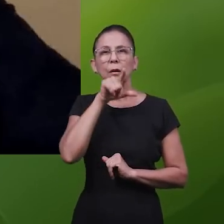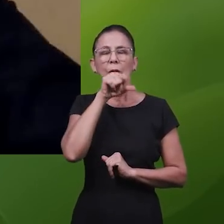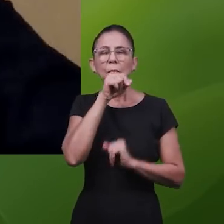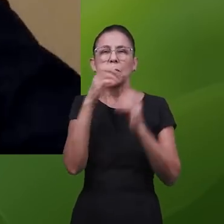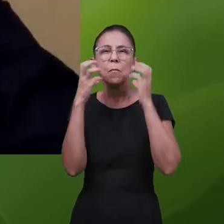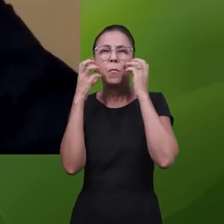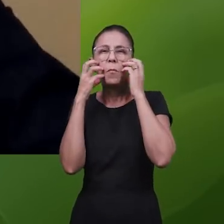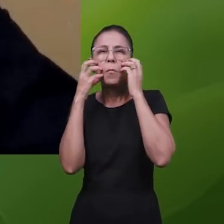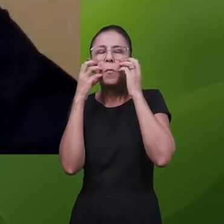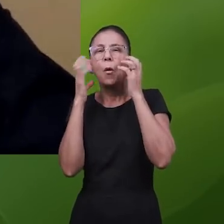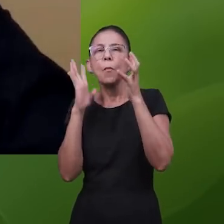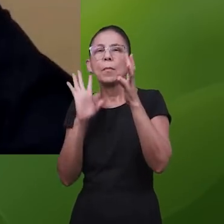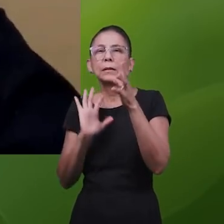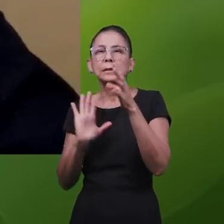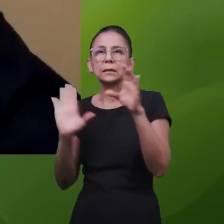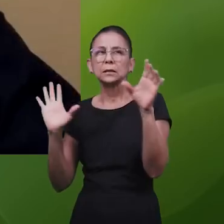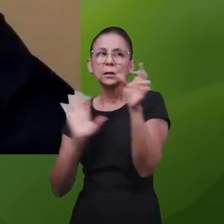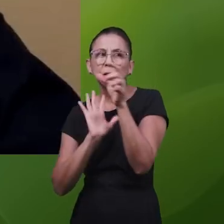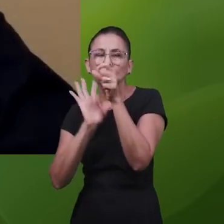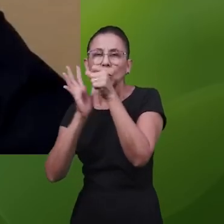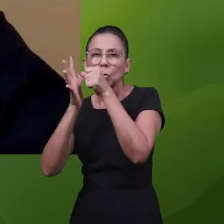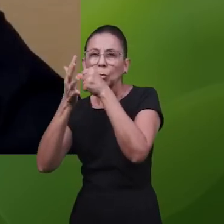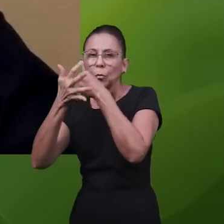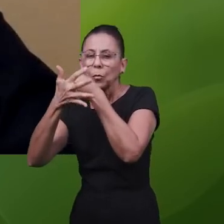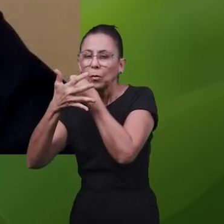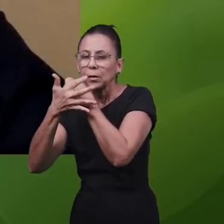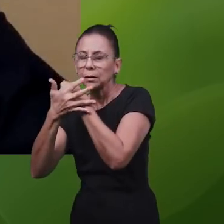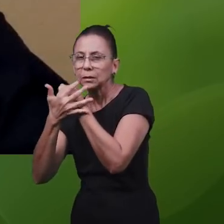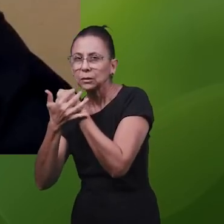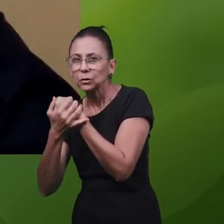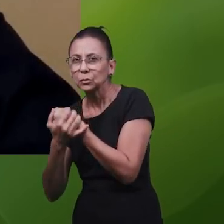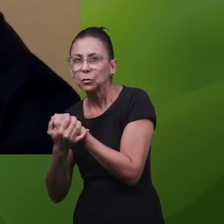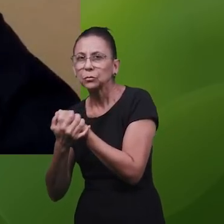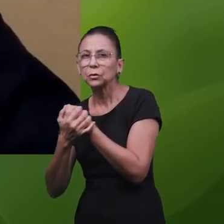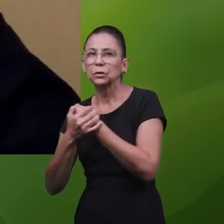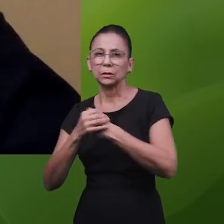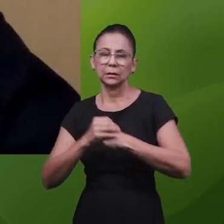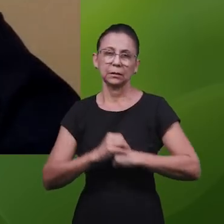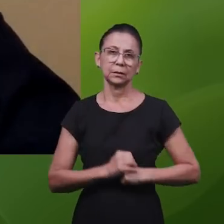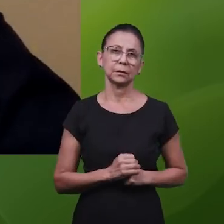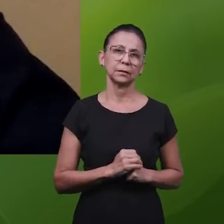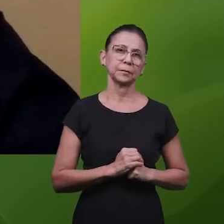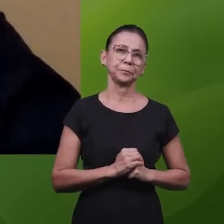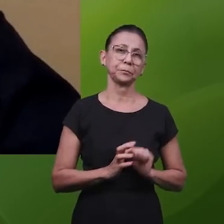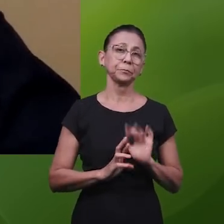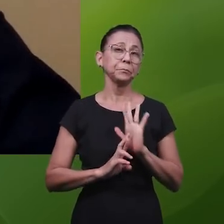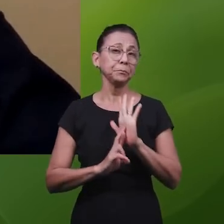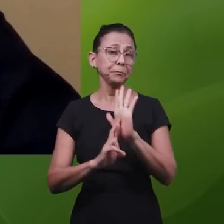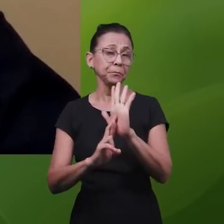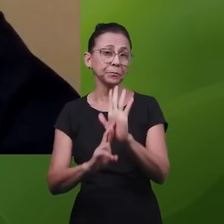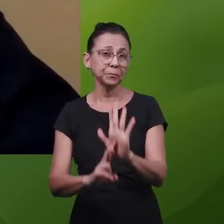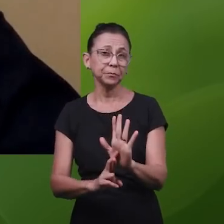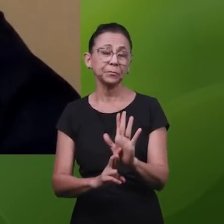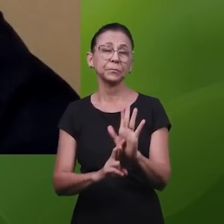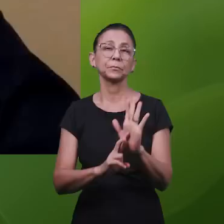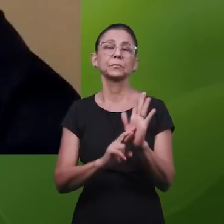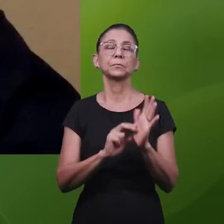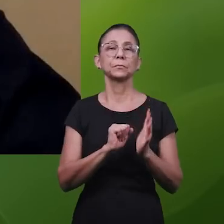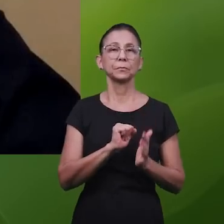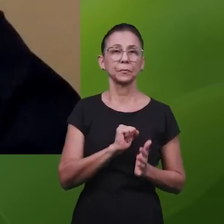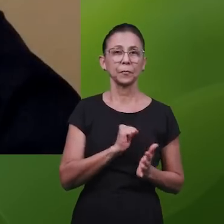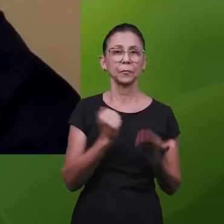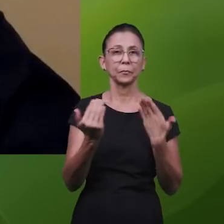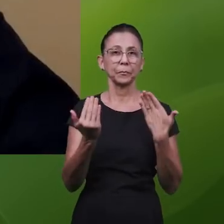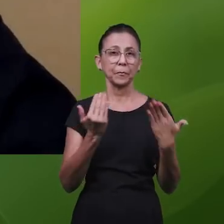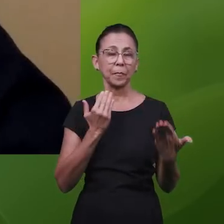eram pessoas, e na verdade são, que estão totalmente distantes da presença de Deus,